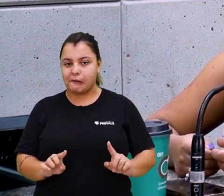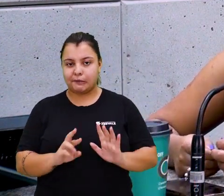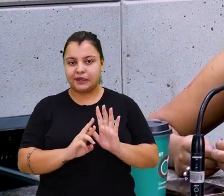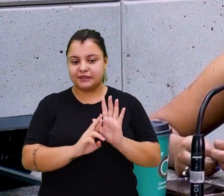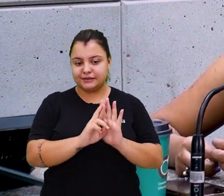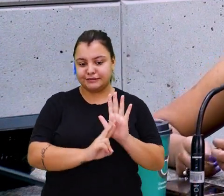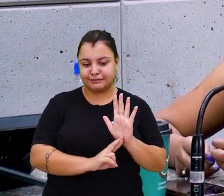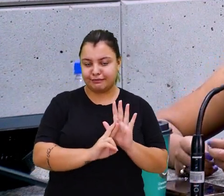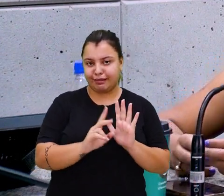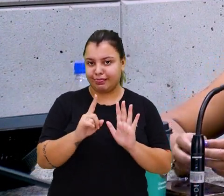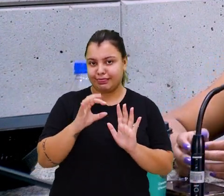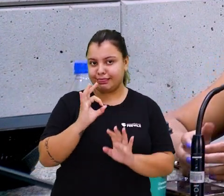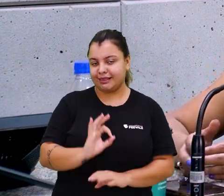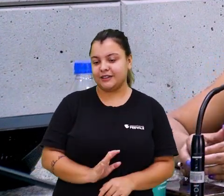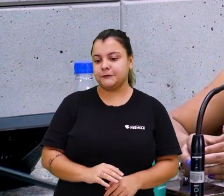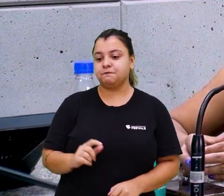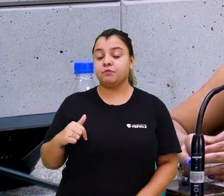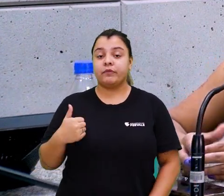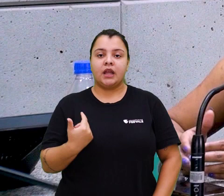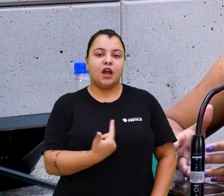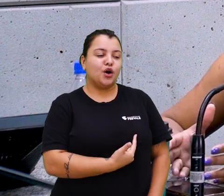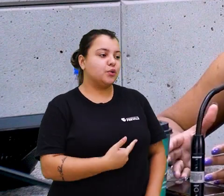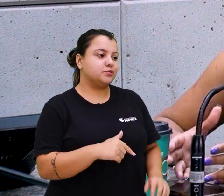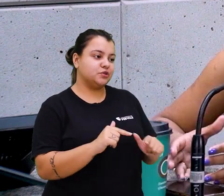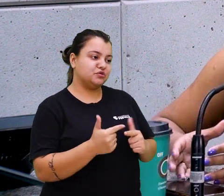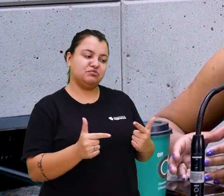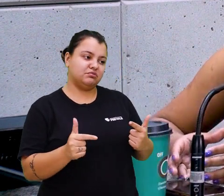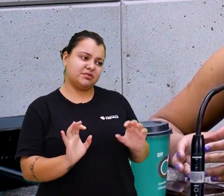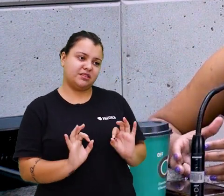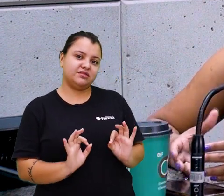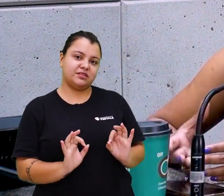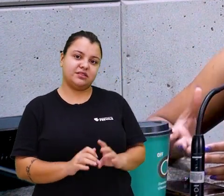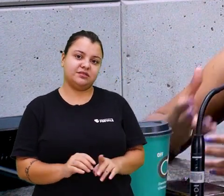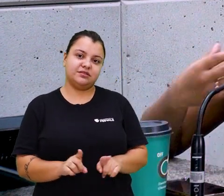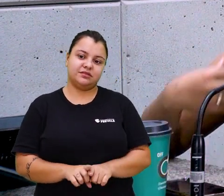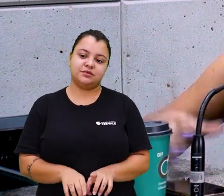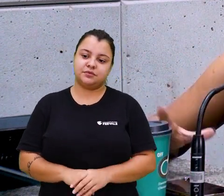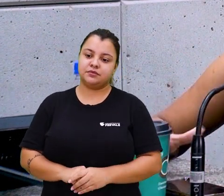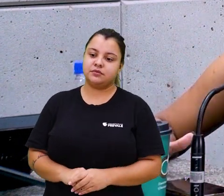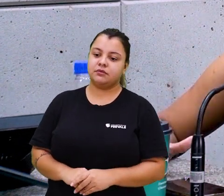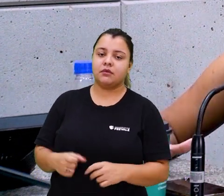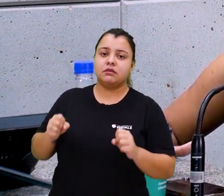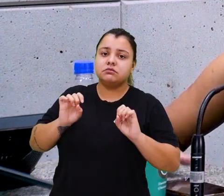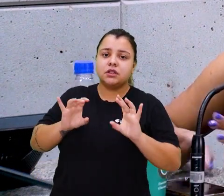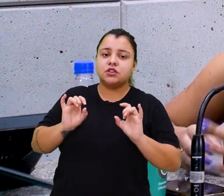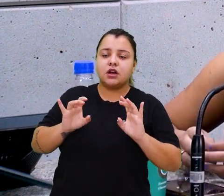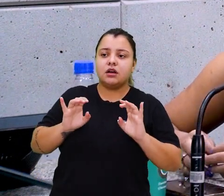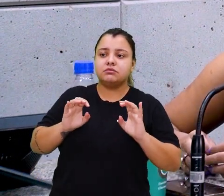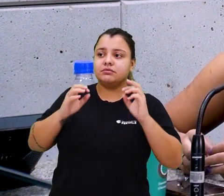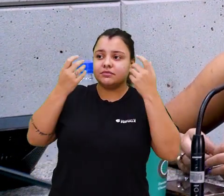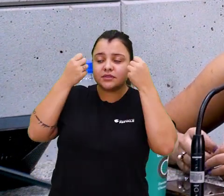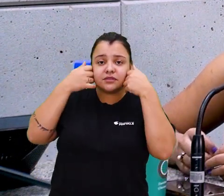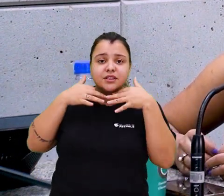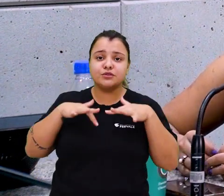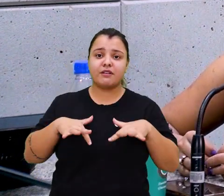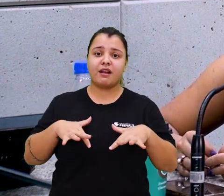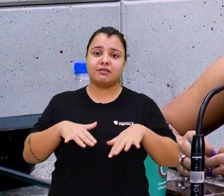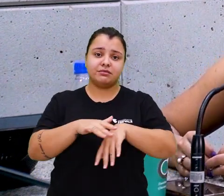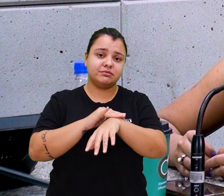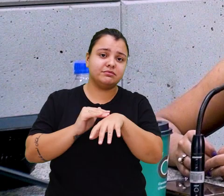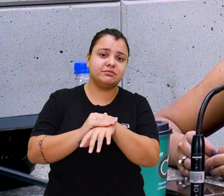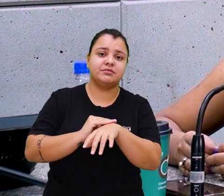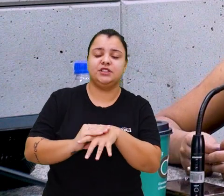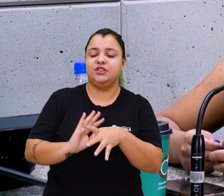gente não conseguiu entendeu não tem muito assim a gente mas Fi vocês começaram foi acu